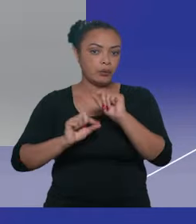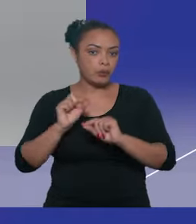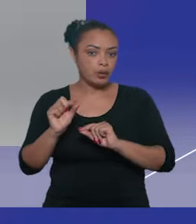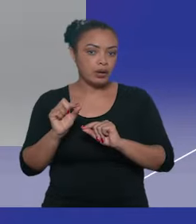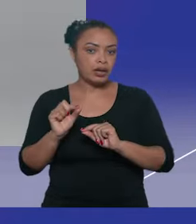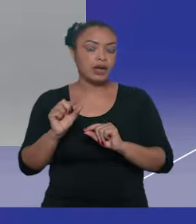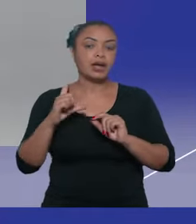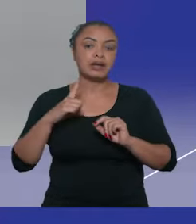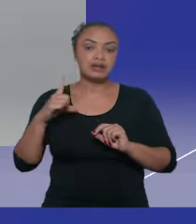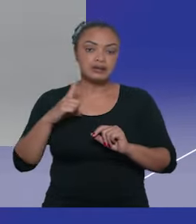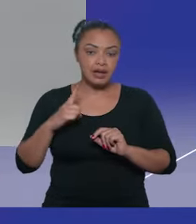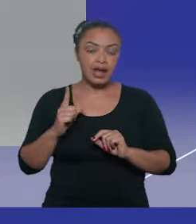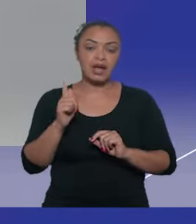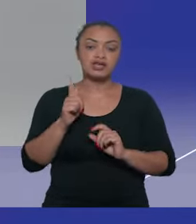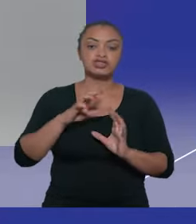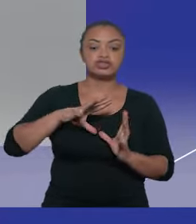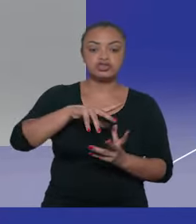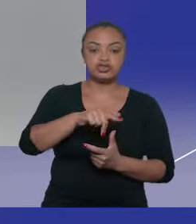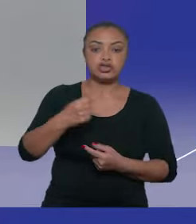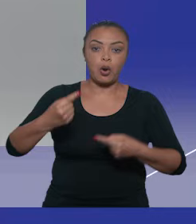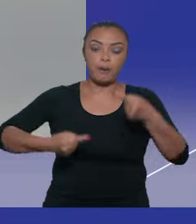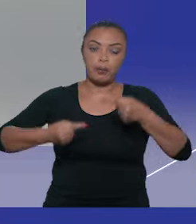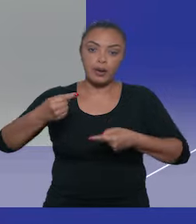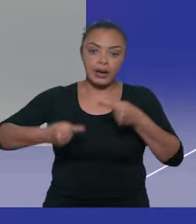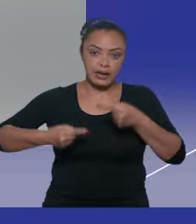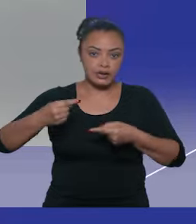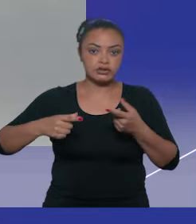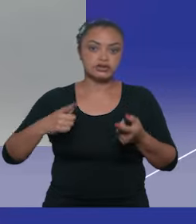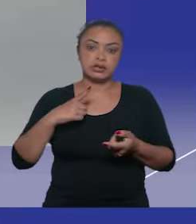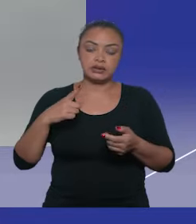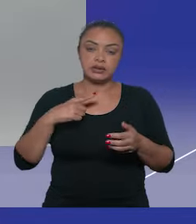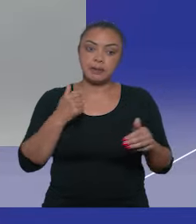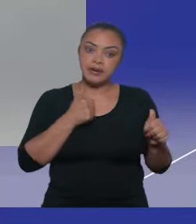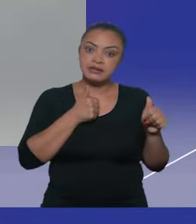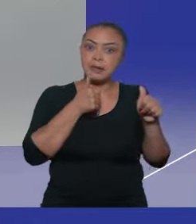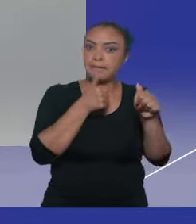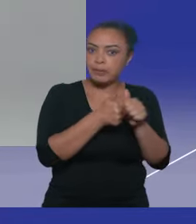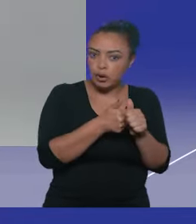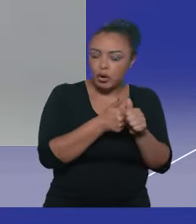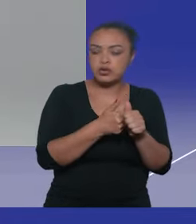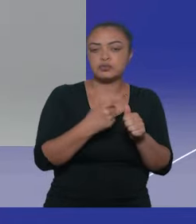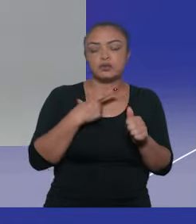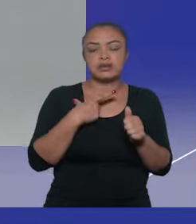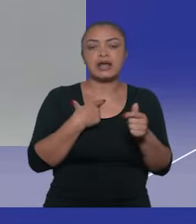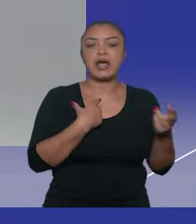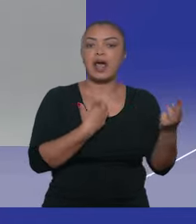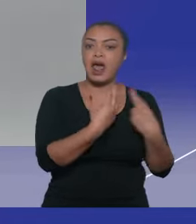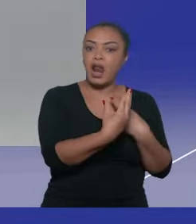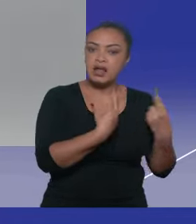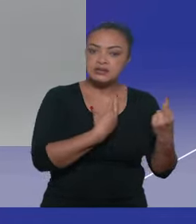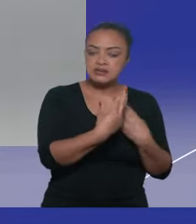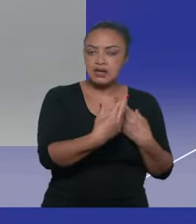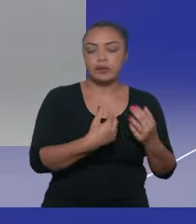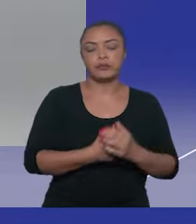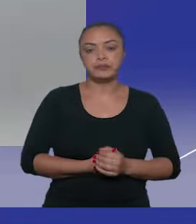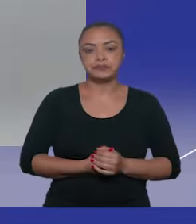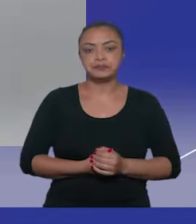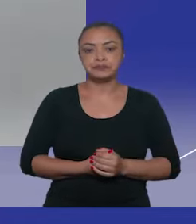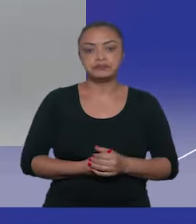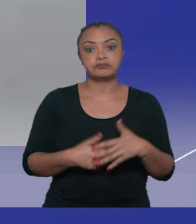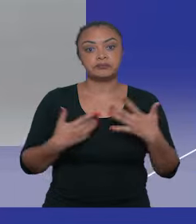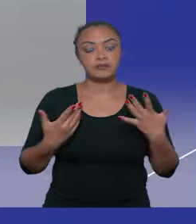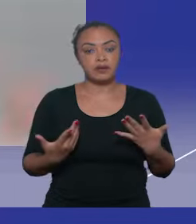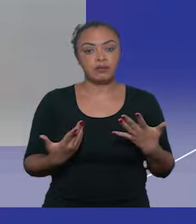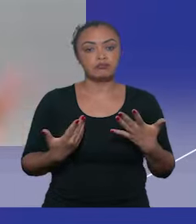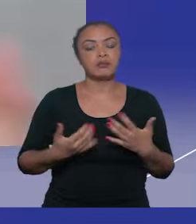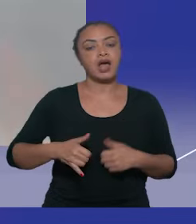pela todas as questões geopolíticas que a gente está vivendo, né, são muito mais próximos ali, tem muito mais relações. E